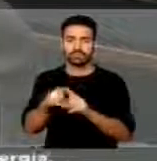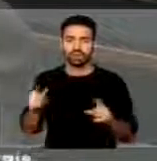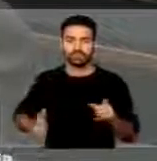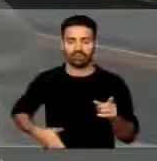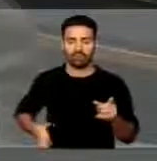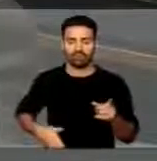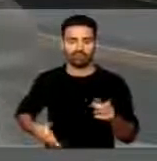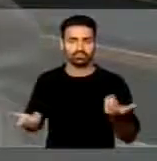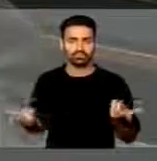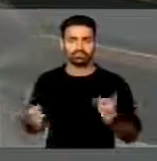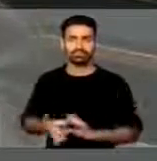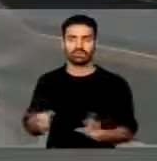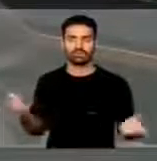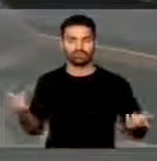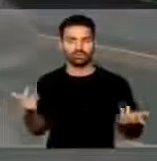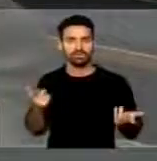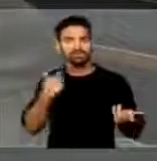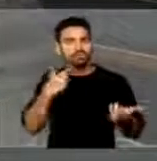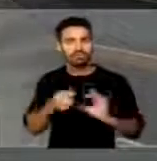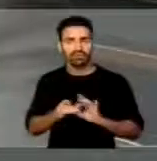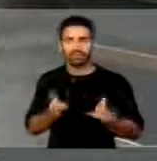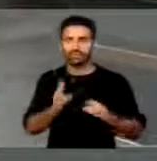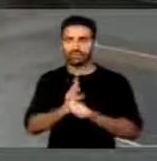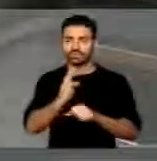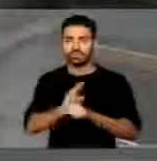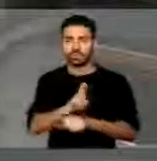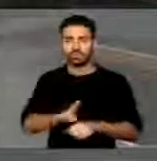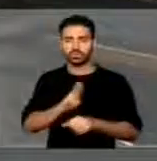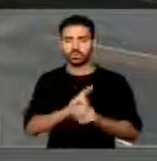bandido ficar à vontade não pode. Então tá bom.